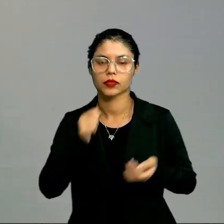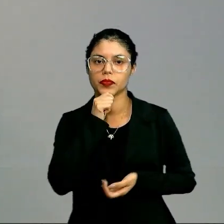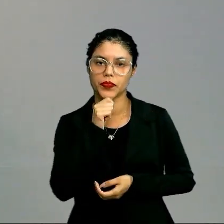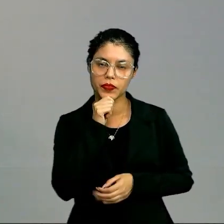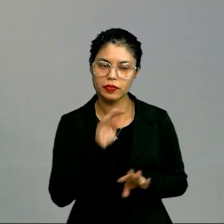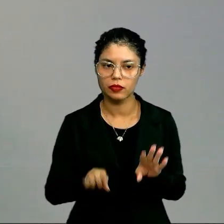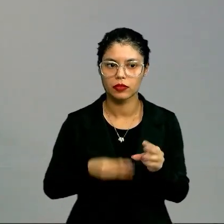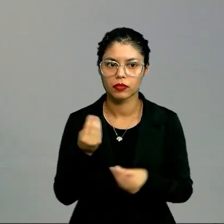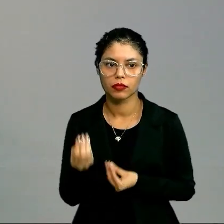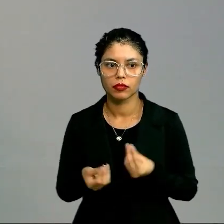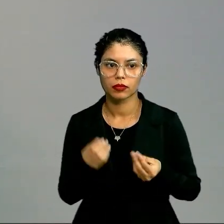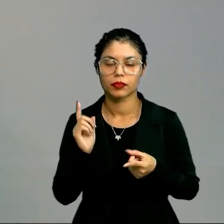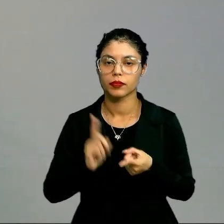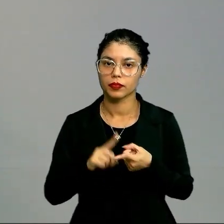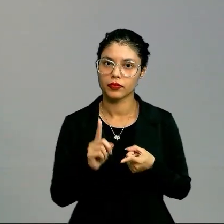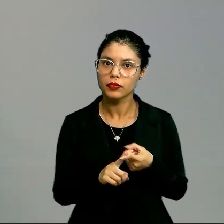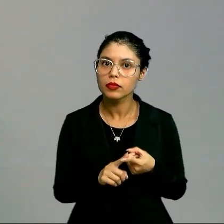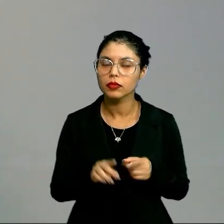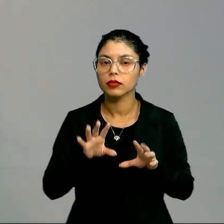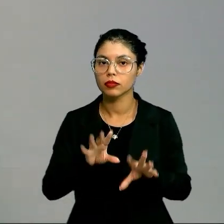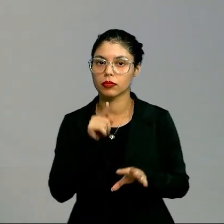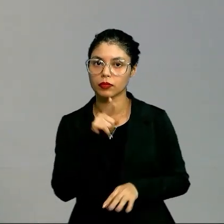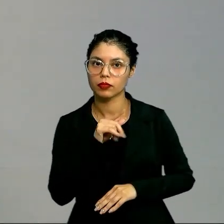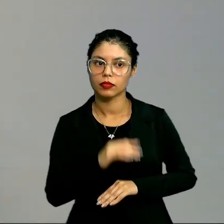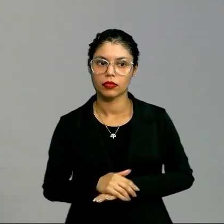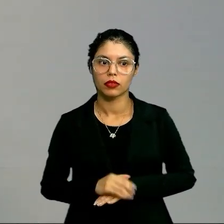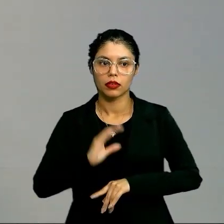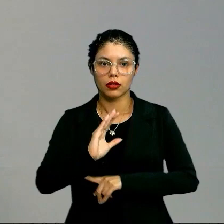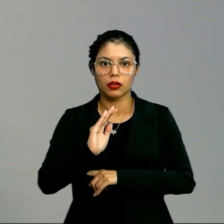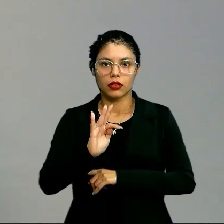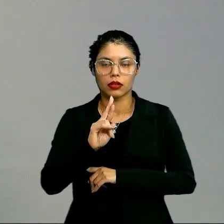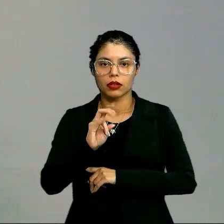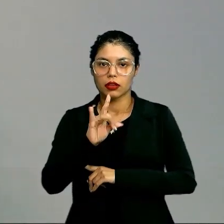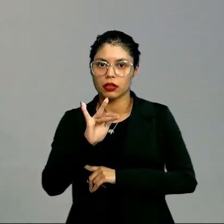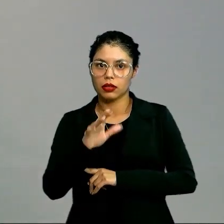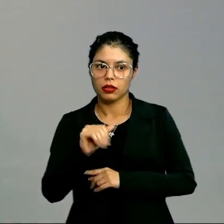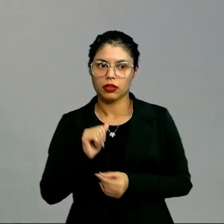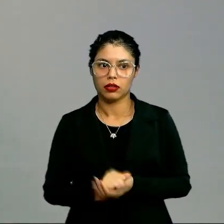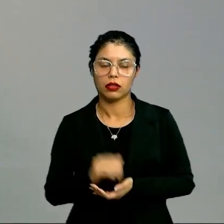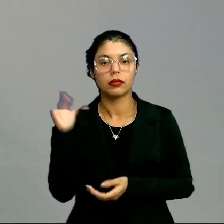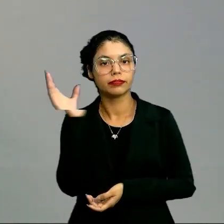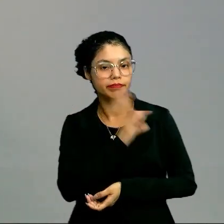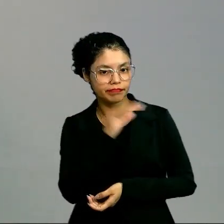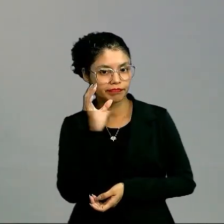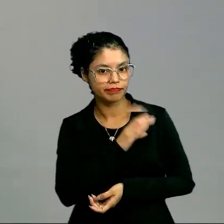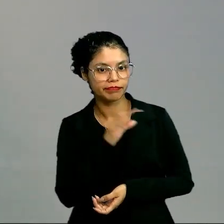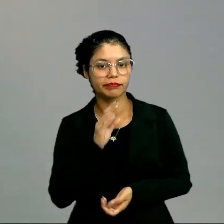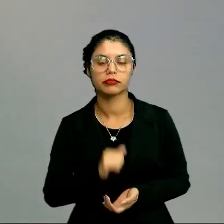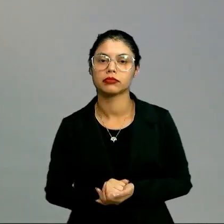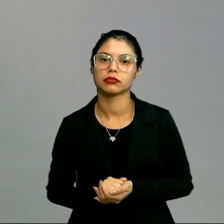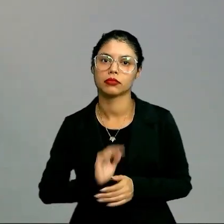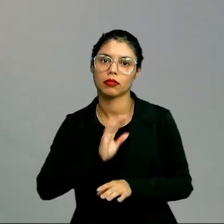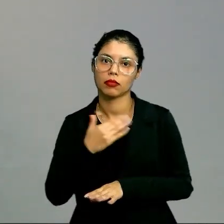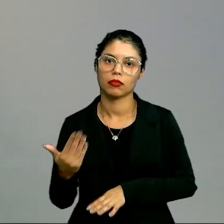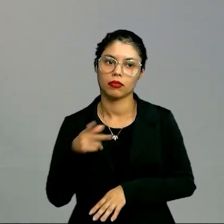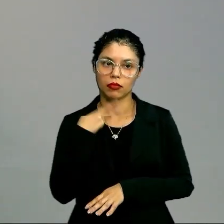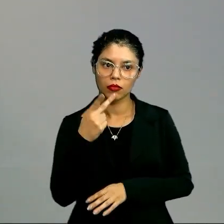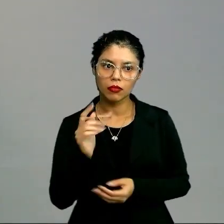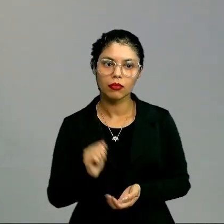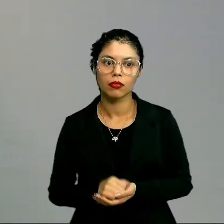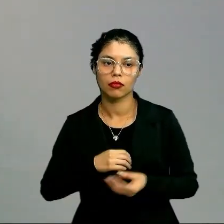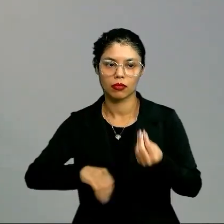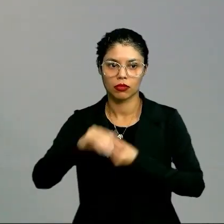fatores que deslocam o equilíbrio? Por que ele está aí? Porque o catalisador ele é apenas um acelerador. Né? Quando eu falo em catálise, eu